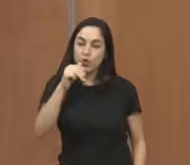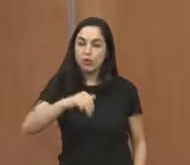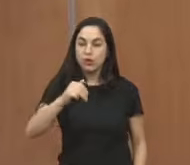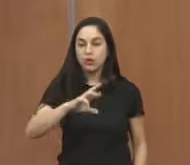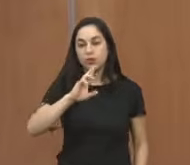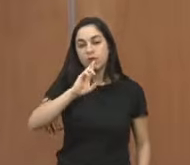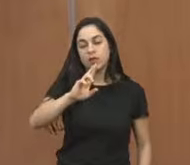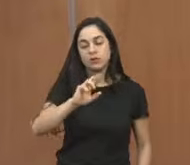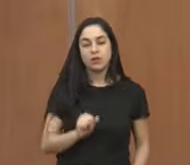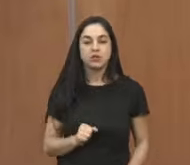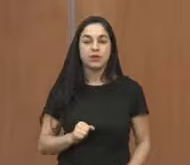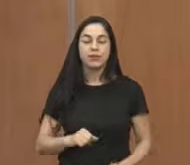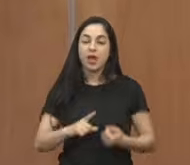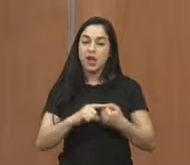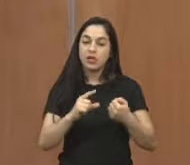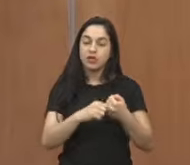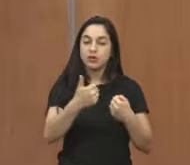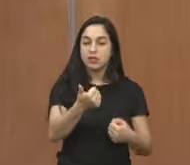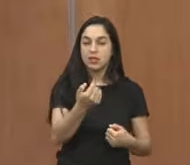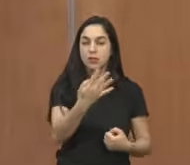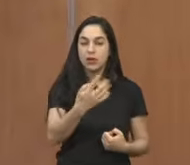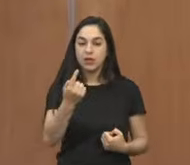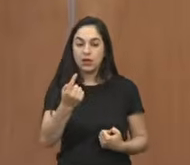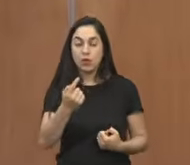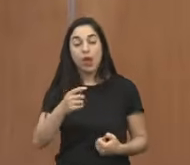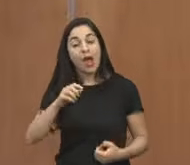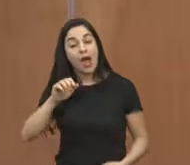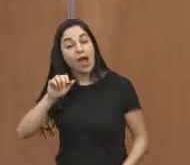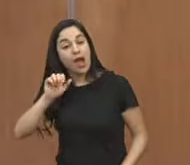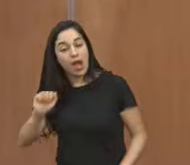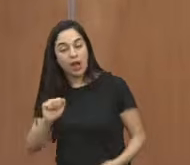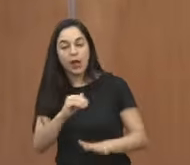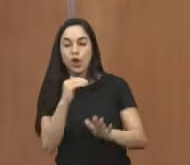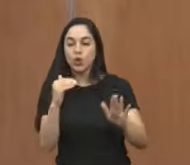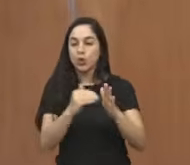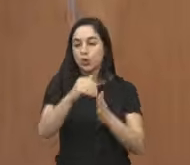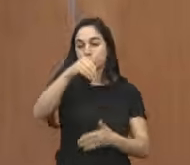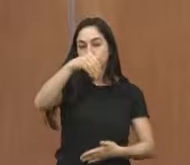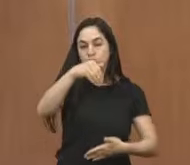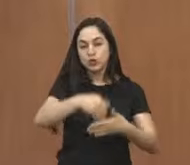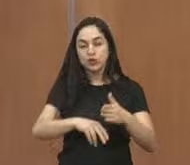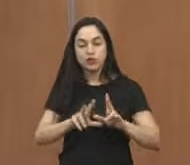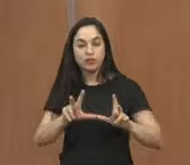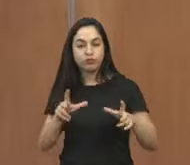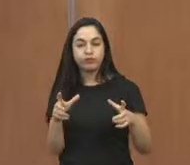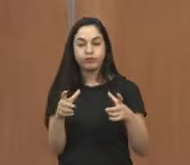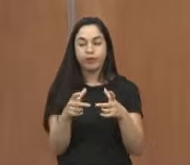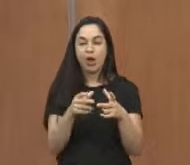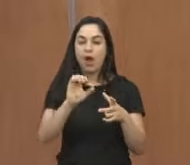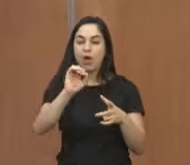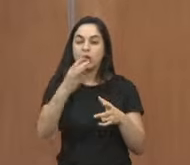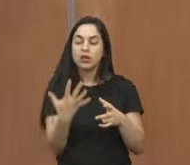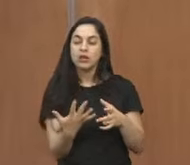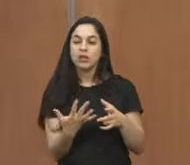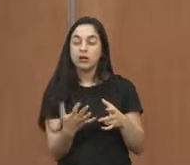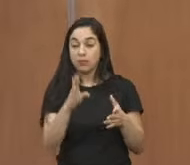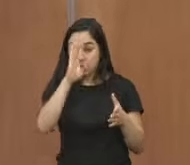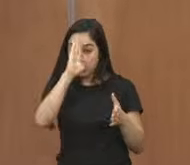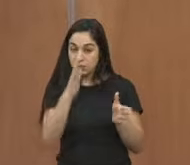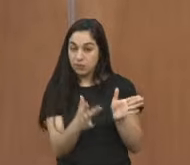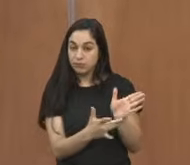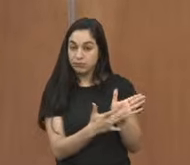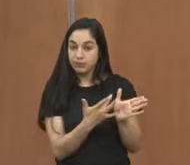Artigo 141-A. Todas as votações do plenário ocorrerão